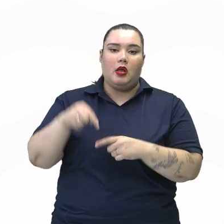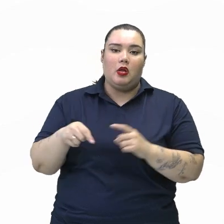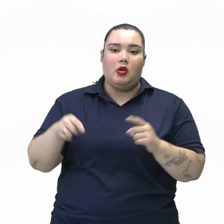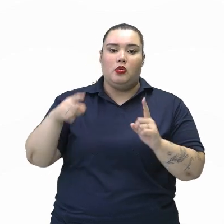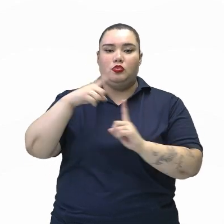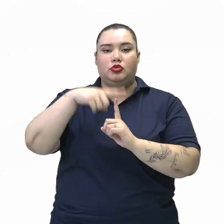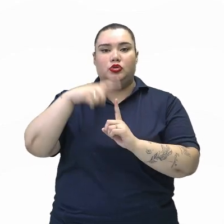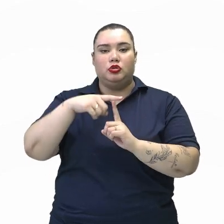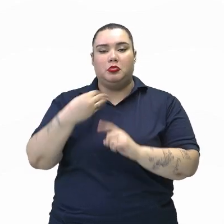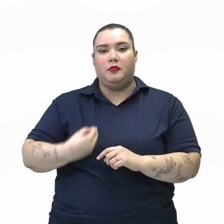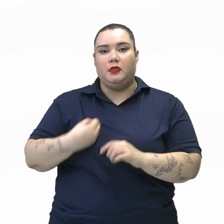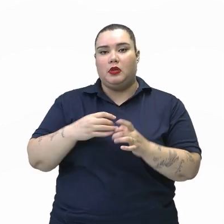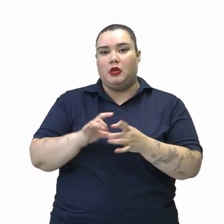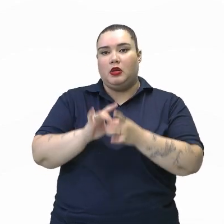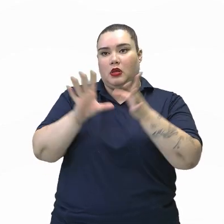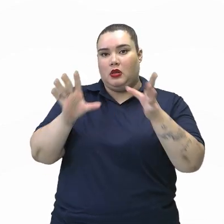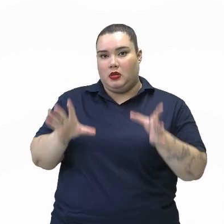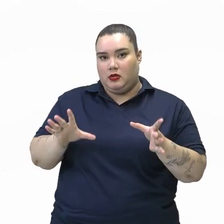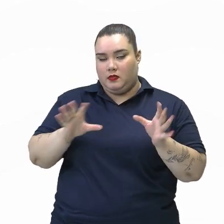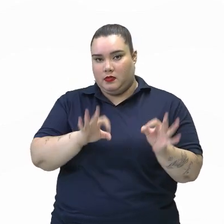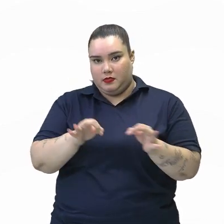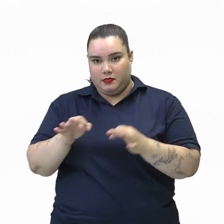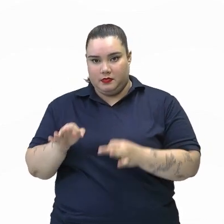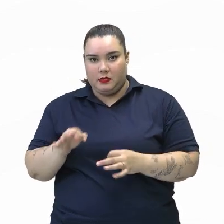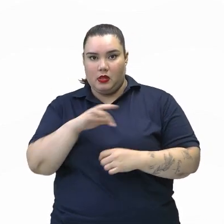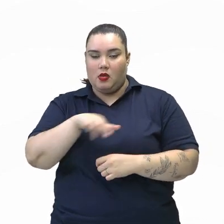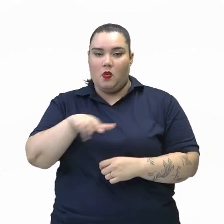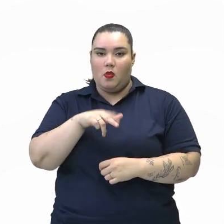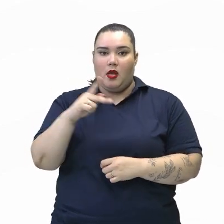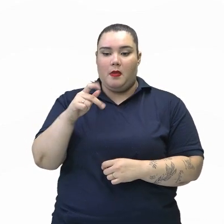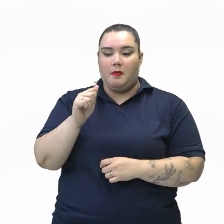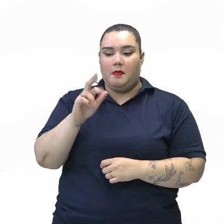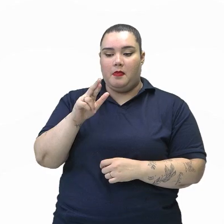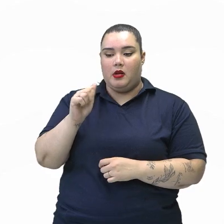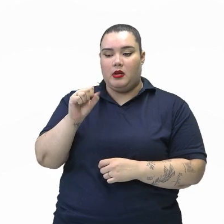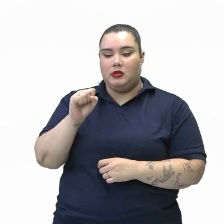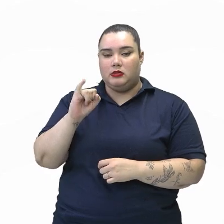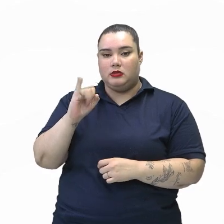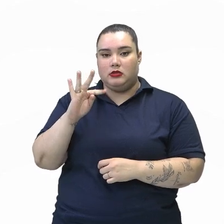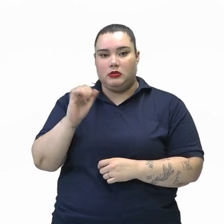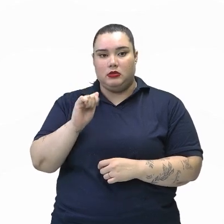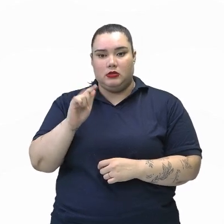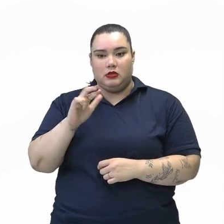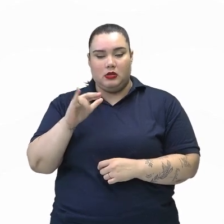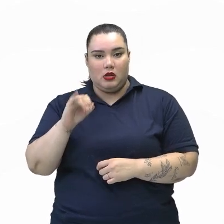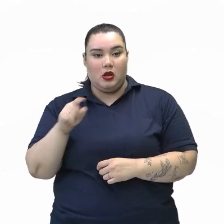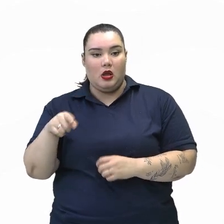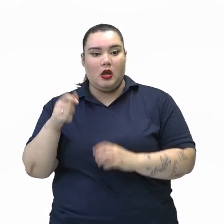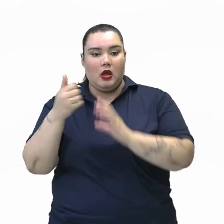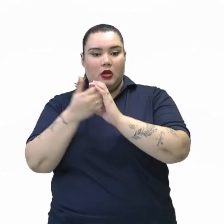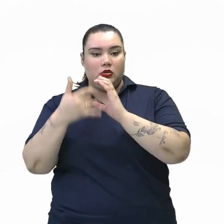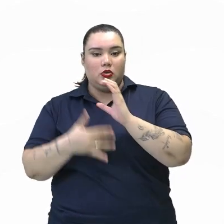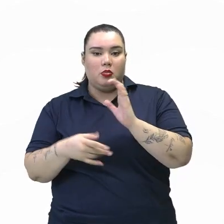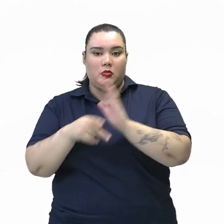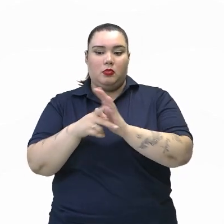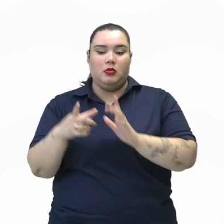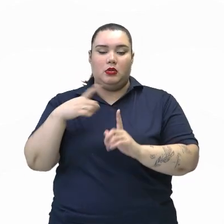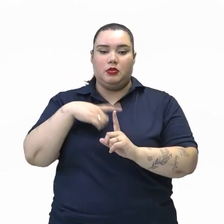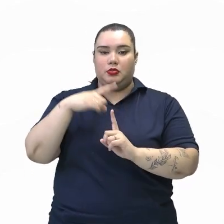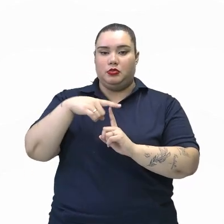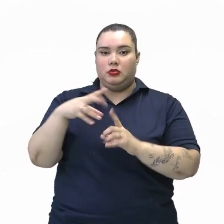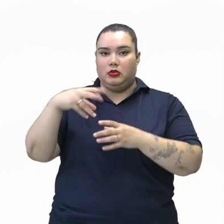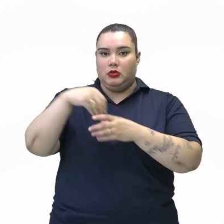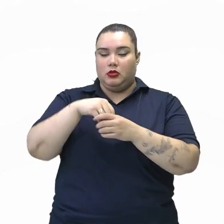vida livre, ele não é parasitário. Bem, isso aí é uma característica de um dos indivíduos presentes do